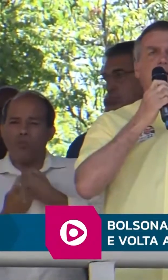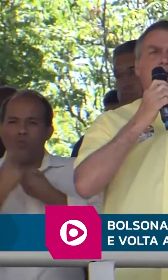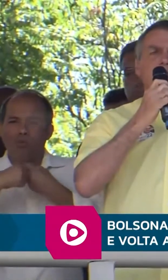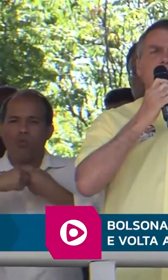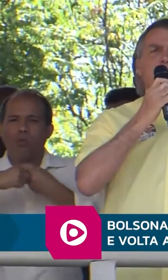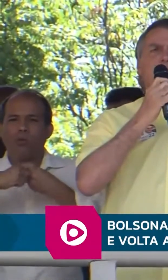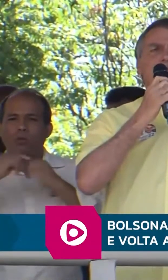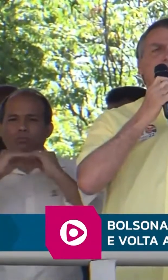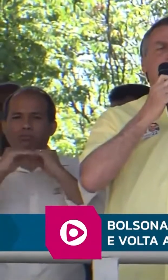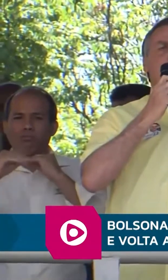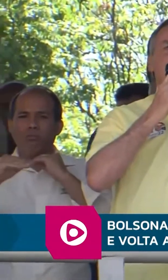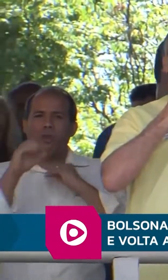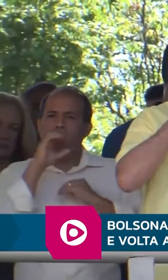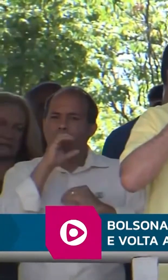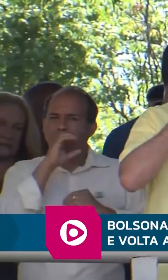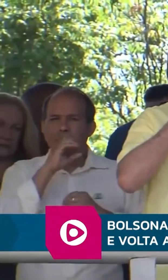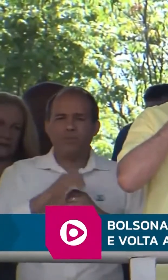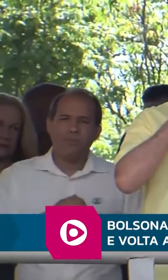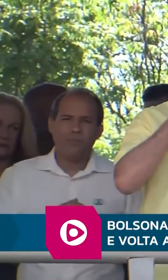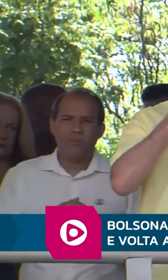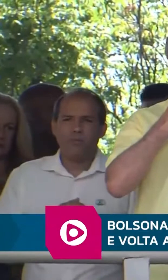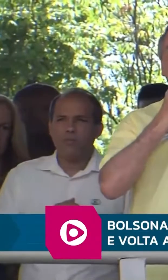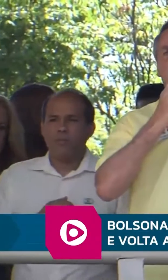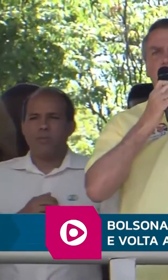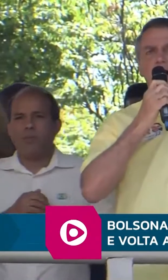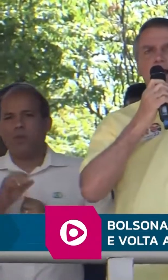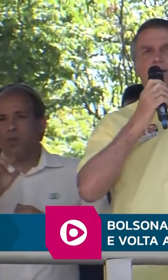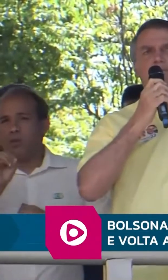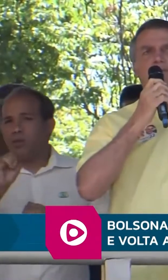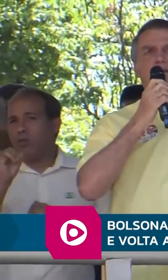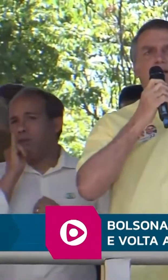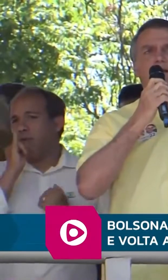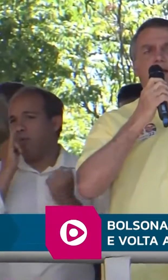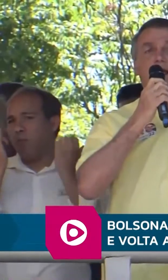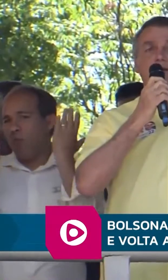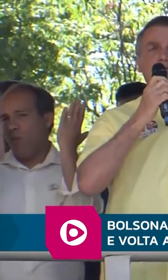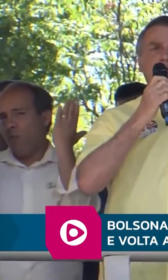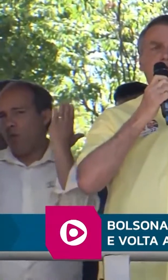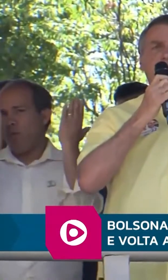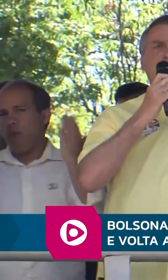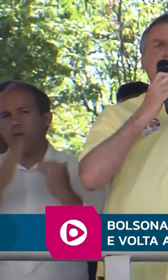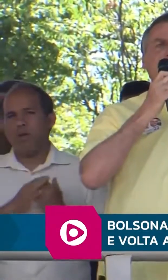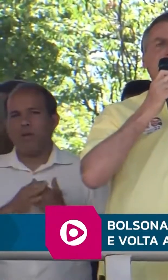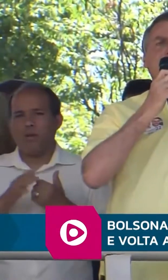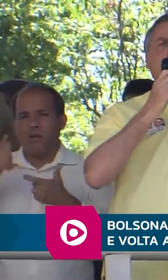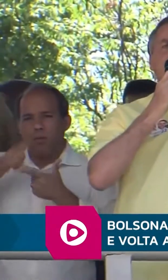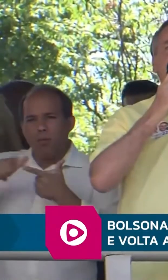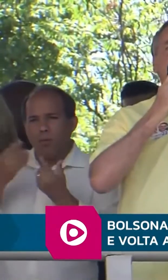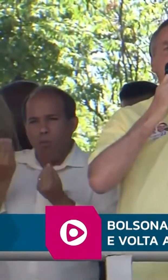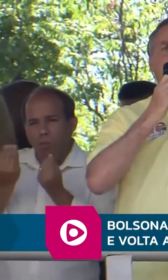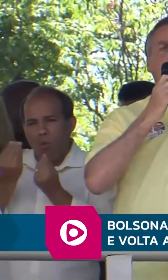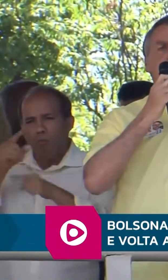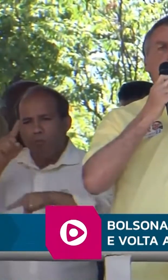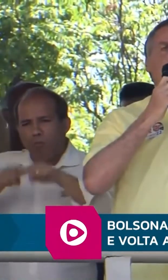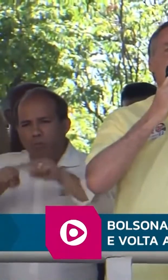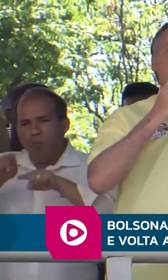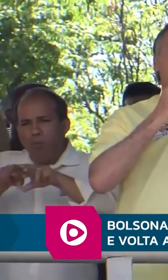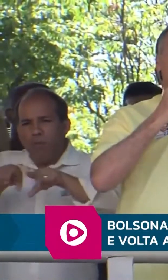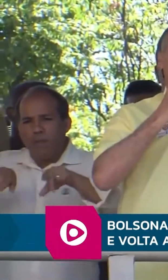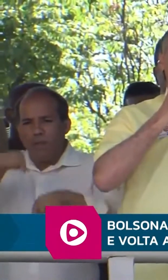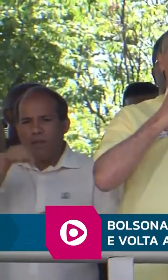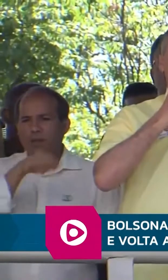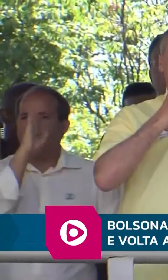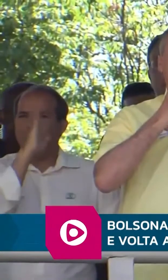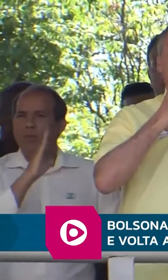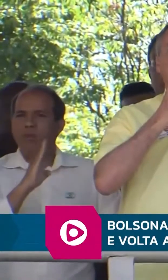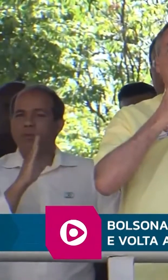recuperamos rapidamente. Quando a gente compara essas questões materiais do